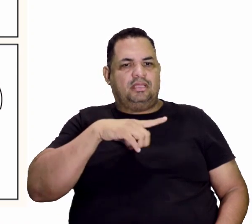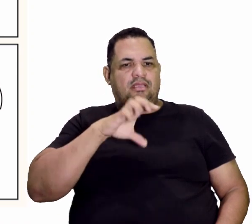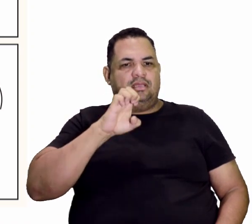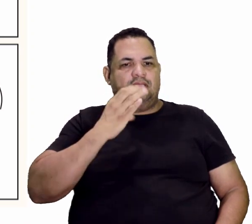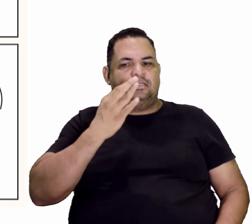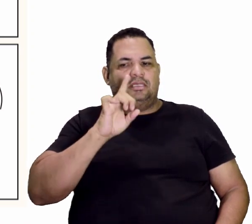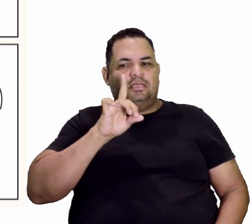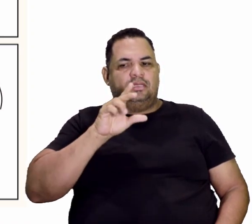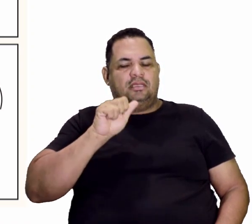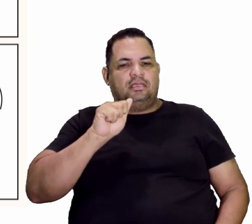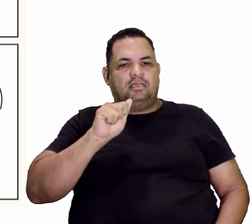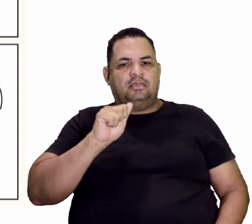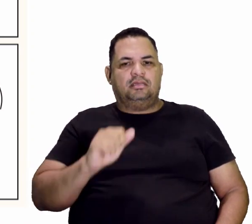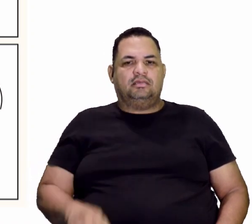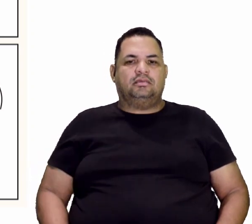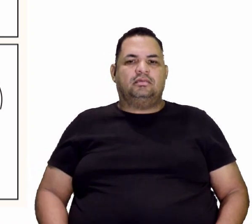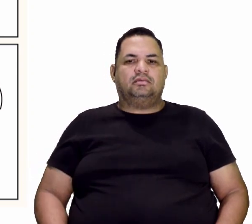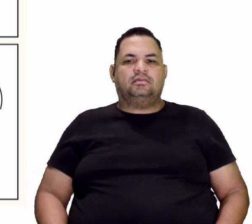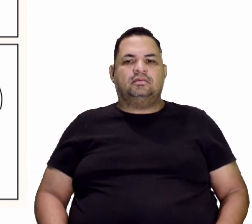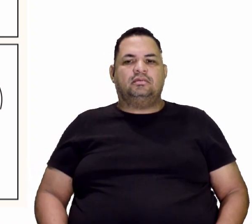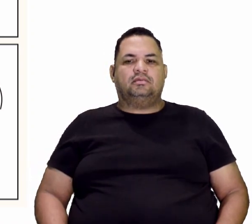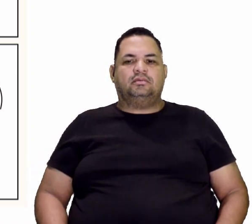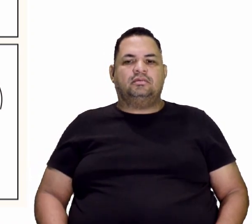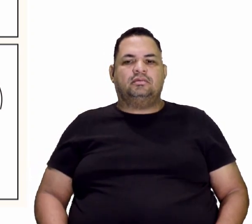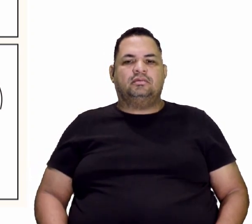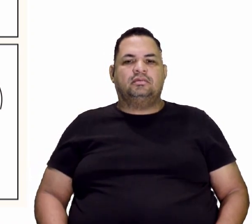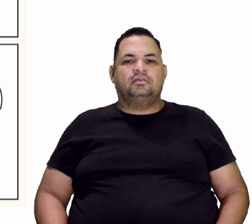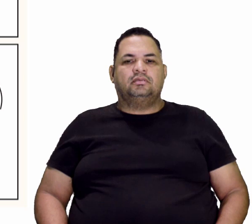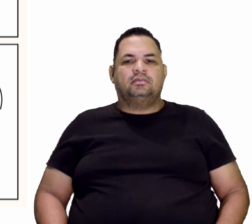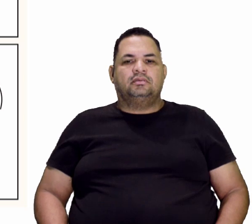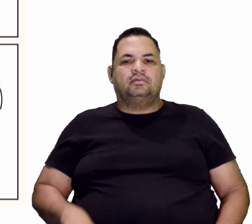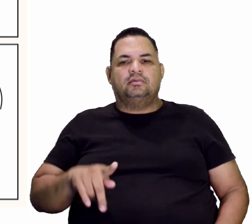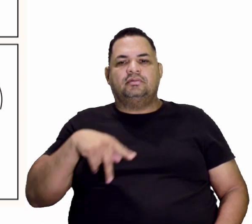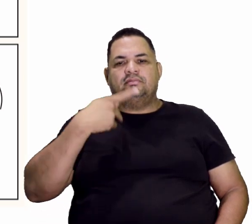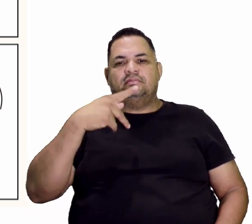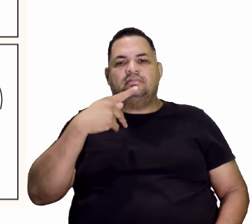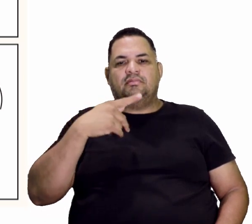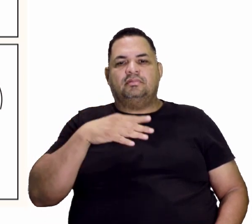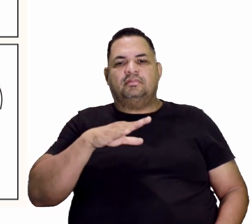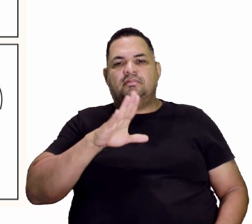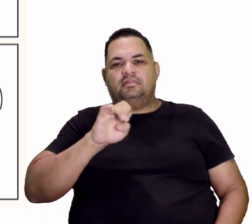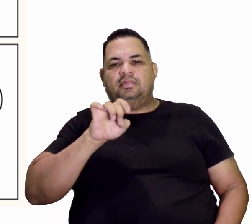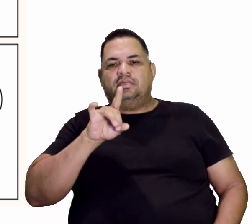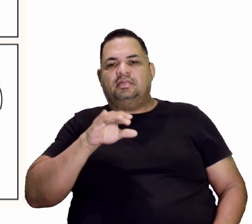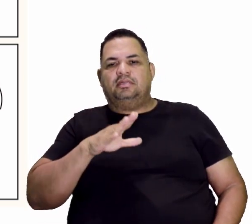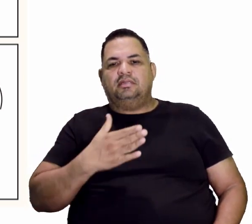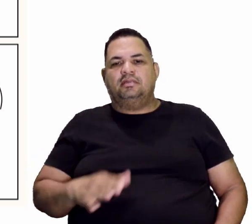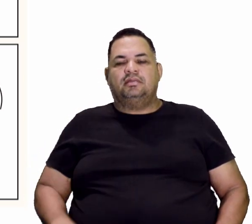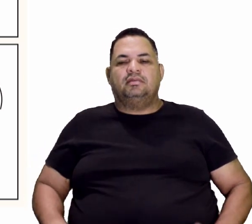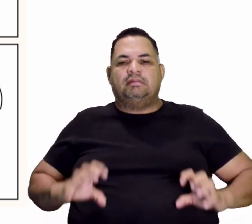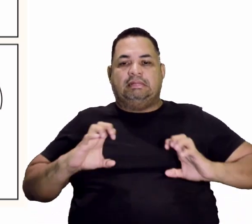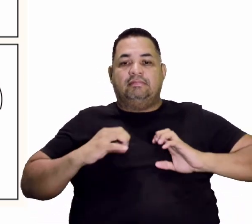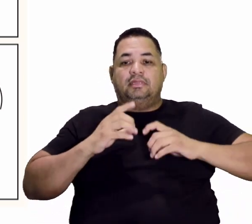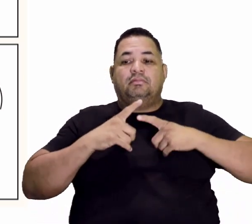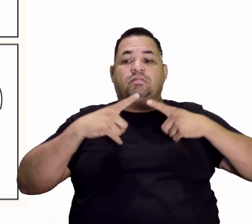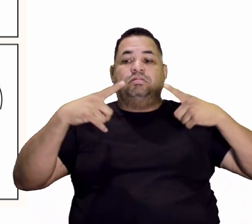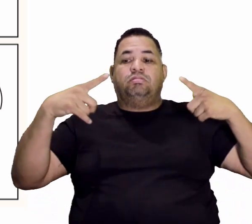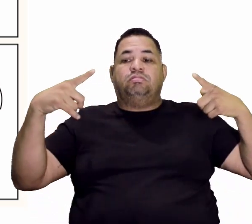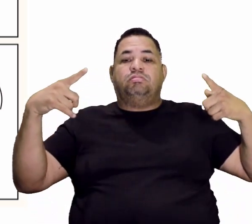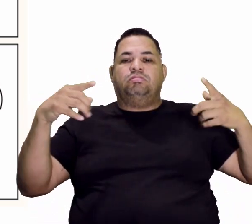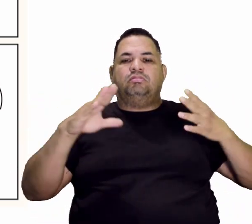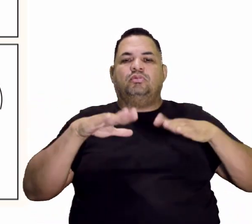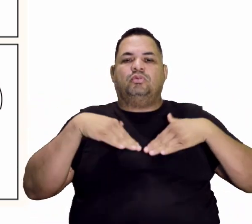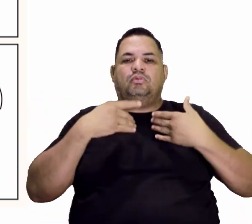gíria? Aí o que estava anunciando falou, Telese será um evento maceta. Então, qual é